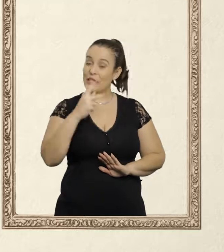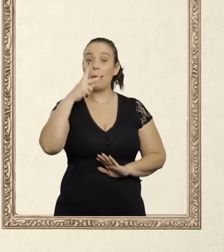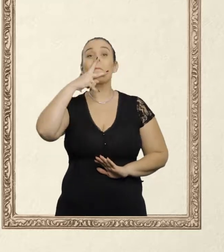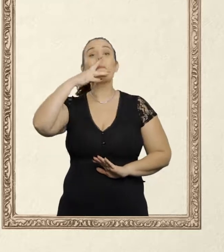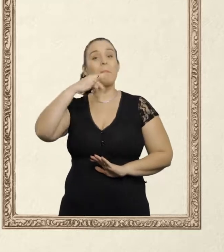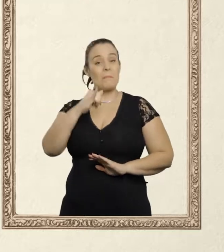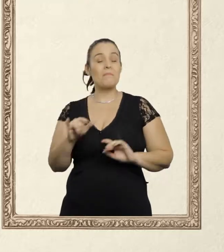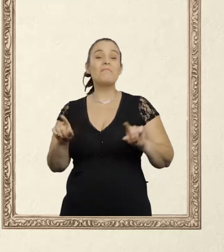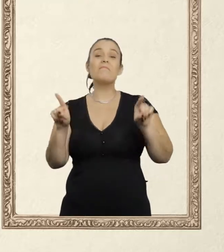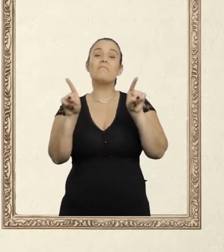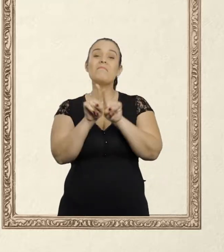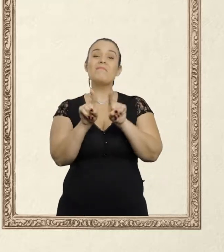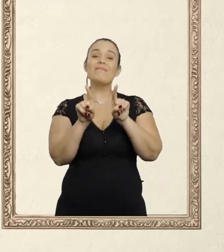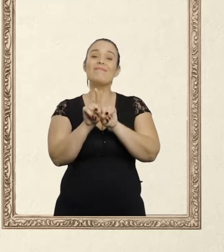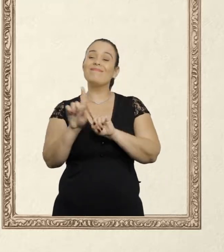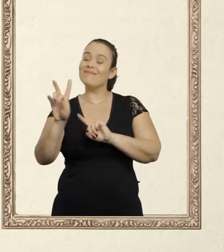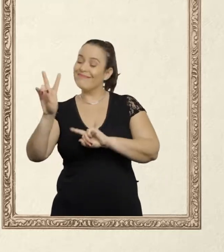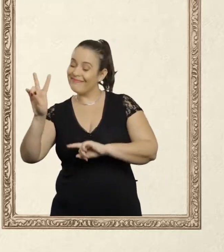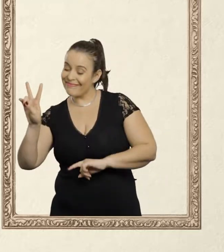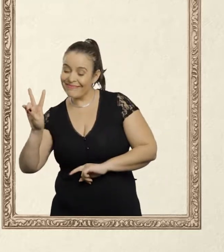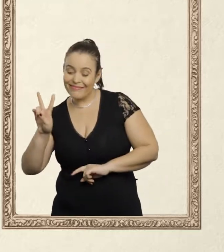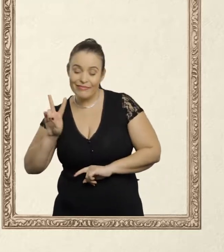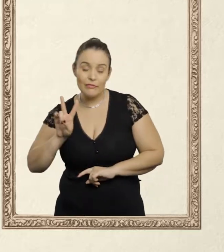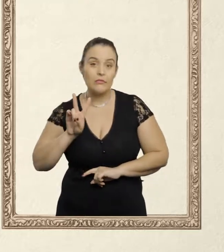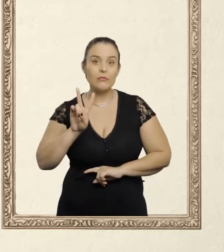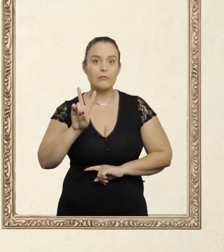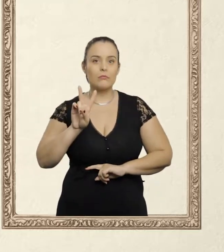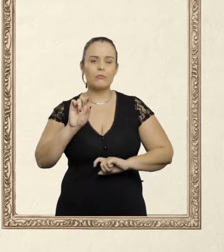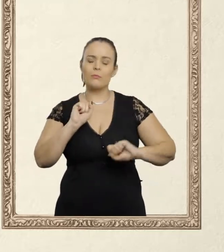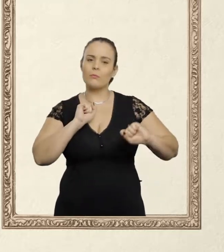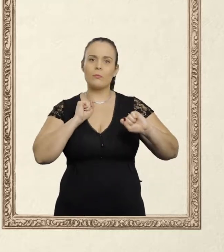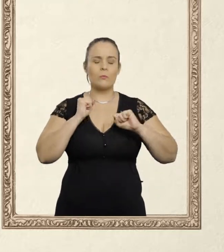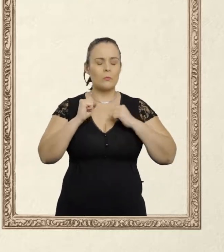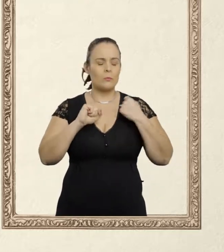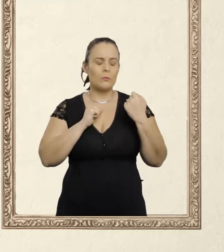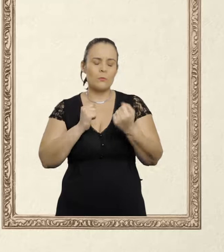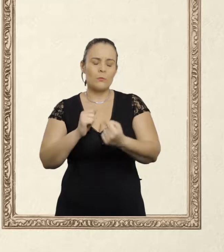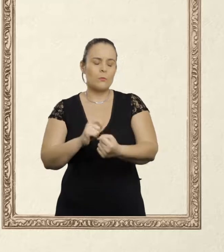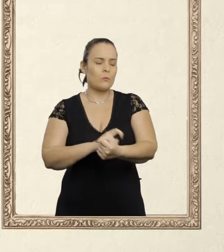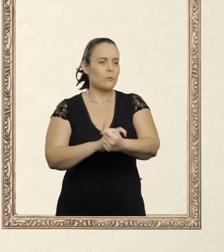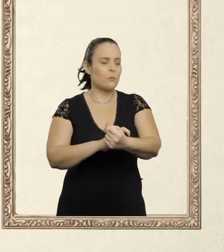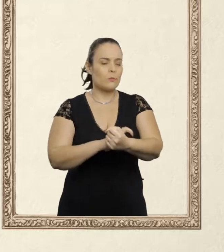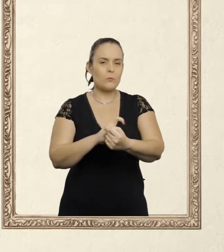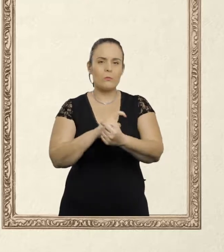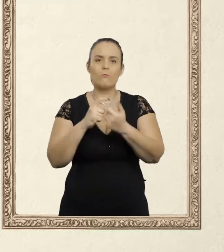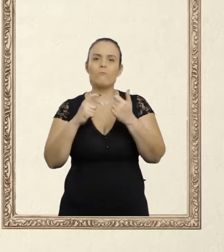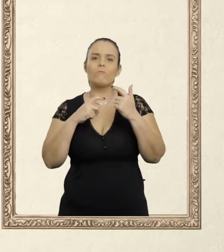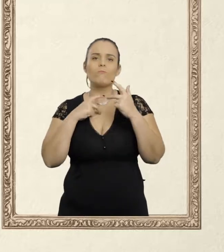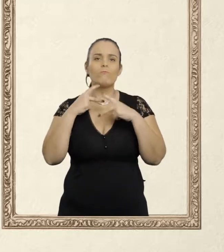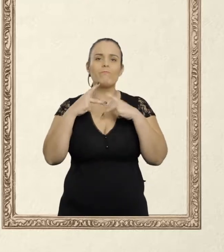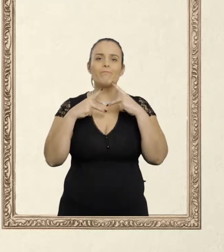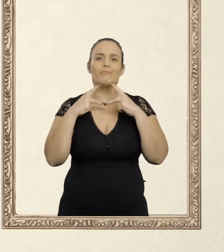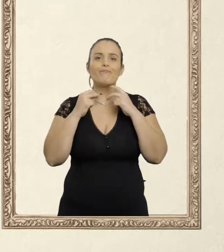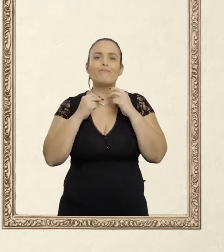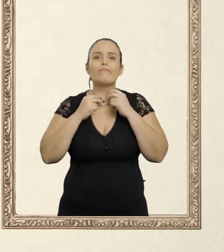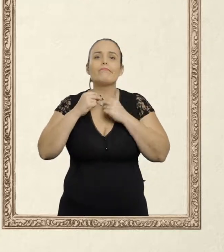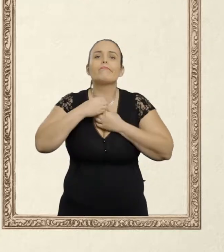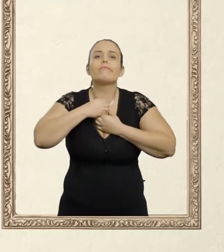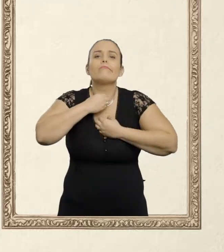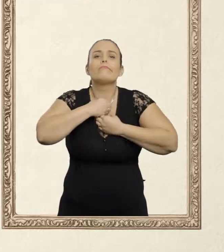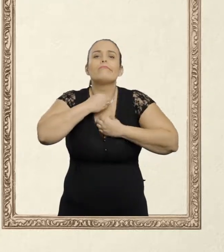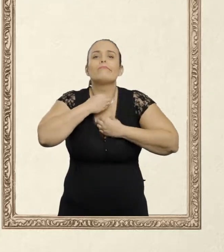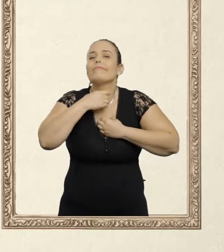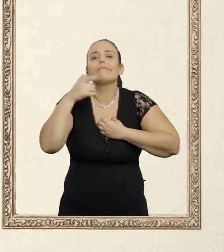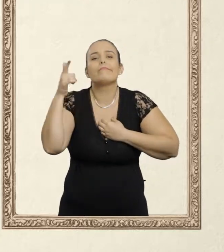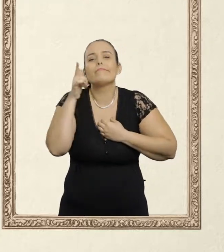bonito. O Sr. Darling também entrou no quarto das crianças. Ele estava nervoso, segurando sua gravata na mão. Ele não conseguia